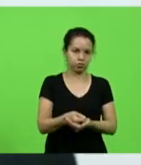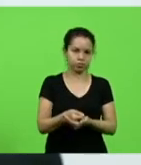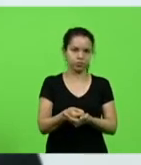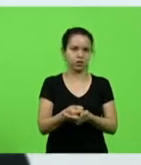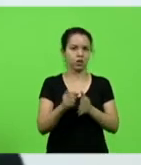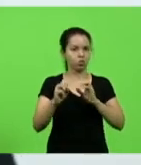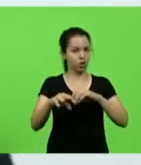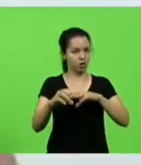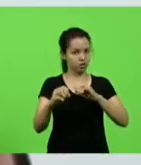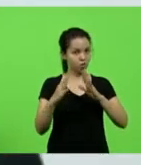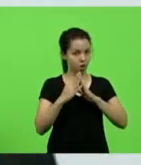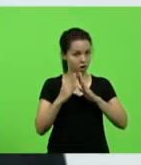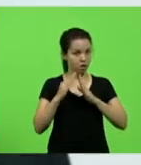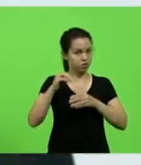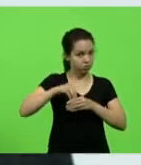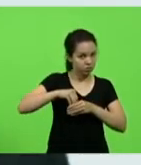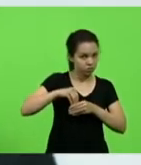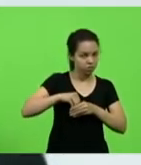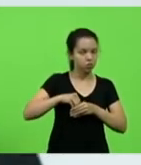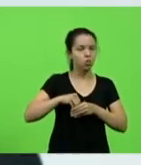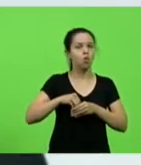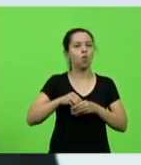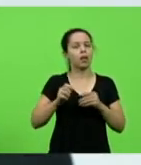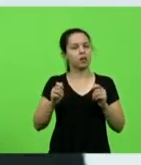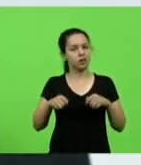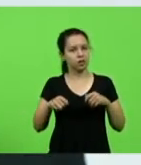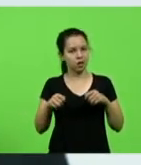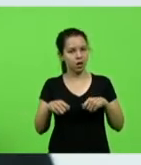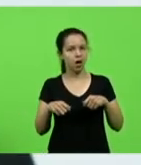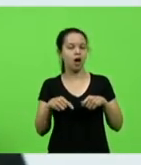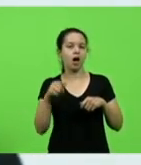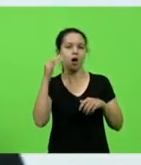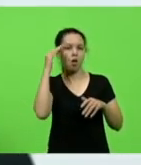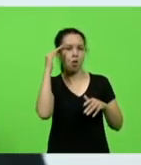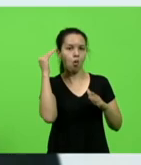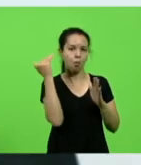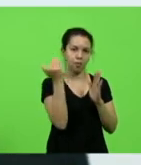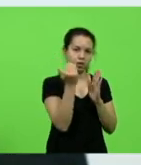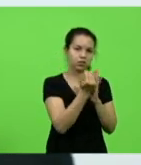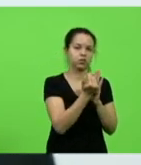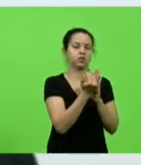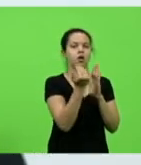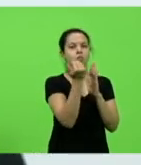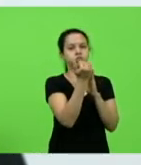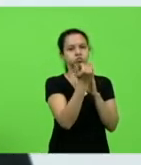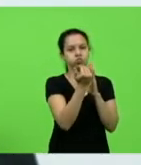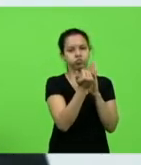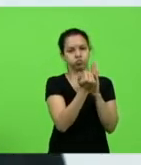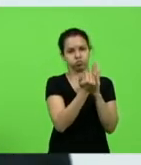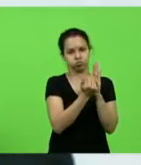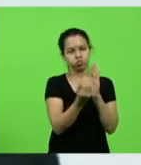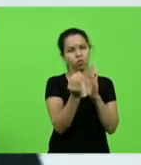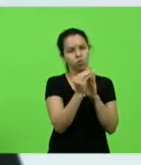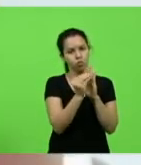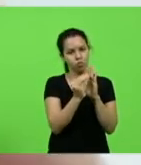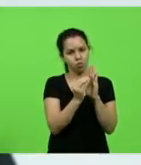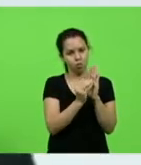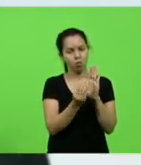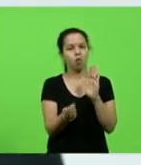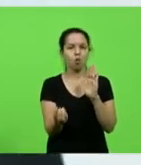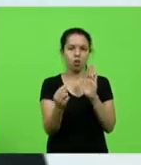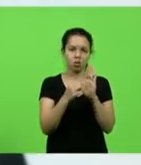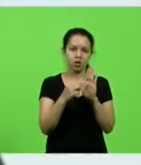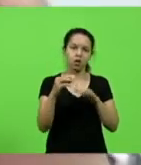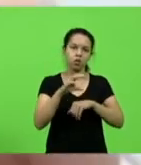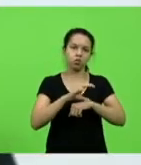educação domiciliar, ela se presta a cumprir aquelas finalidades que estão na Constituição: a